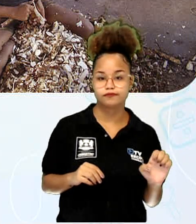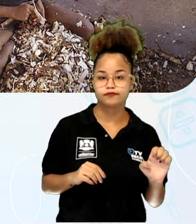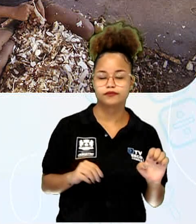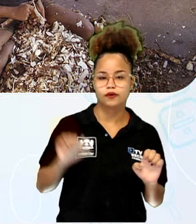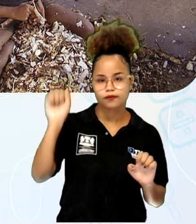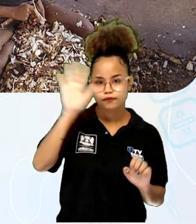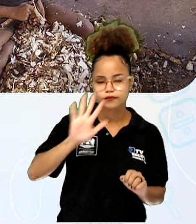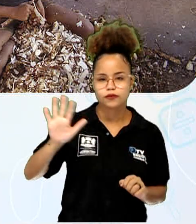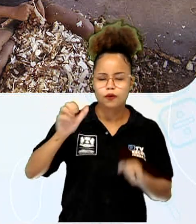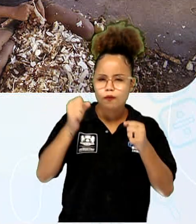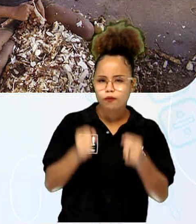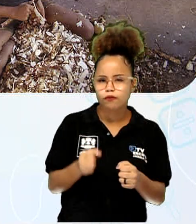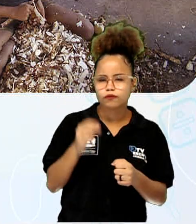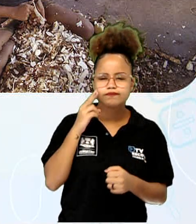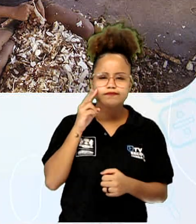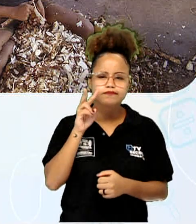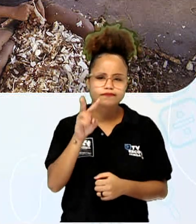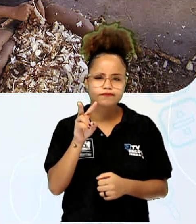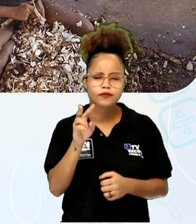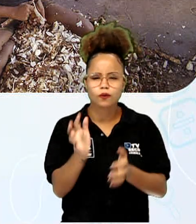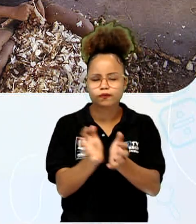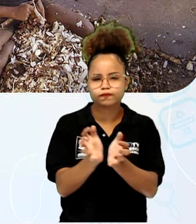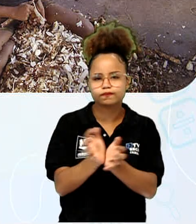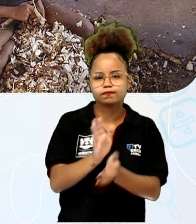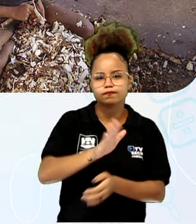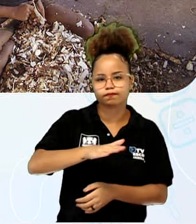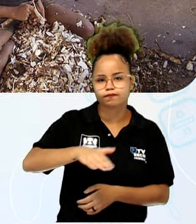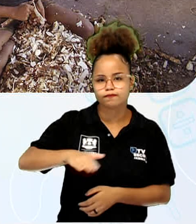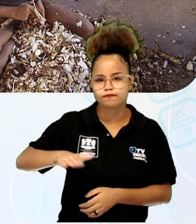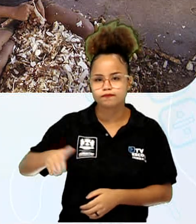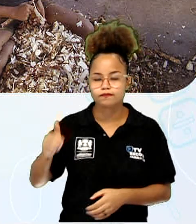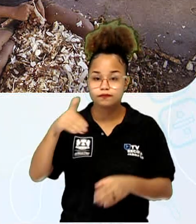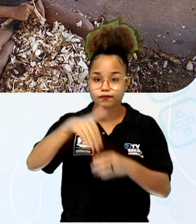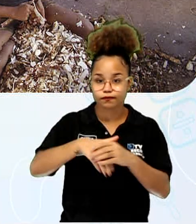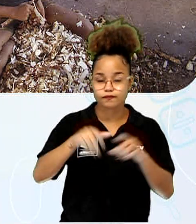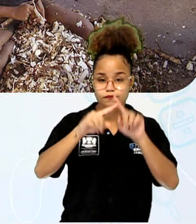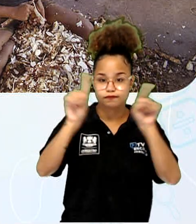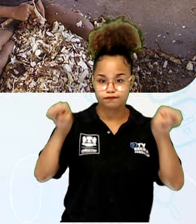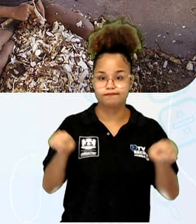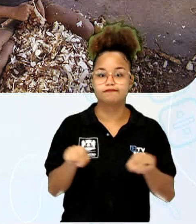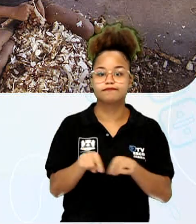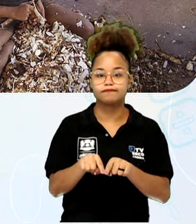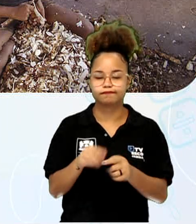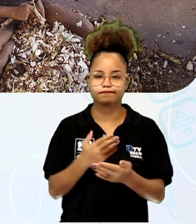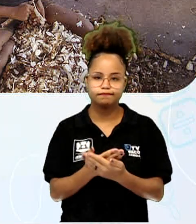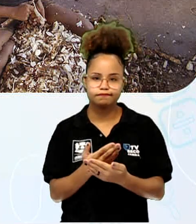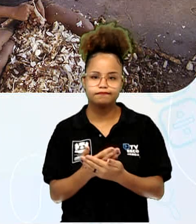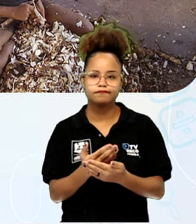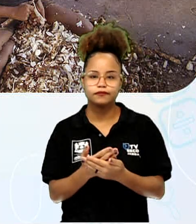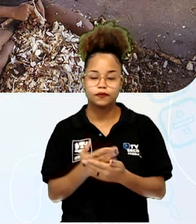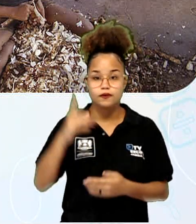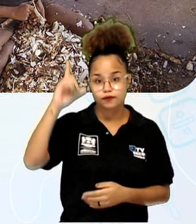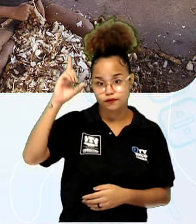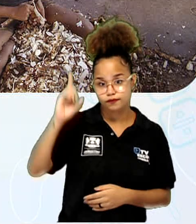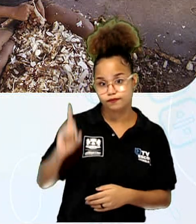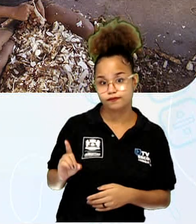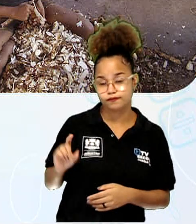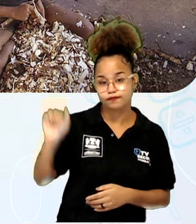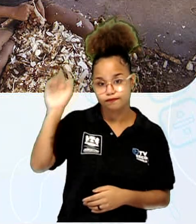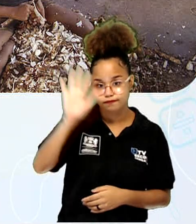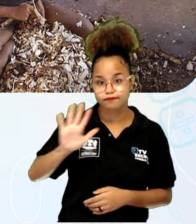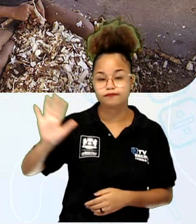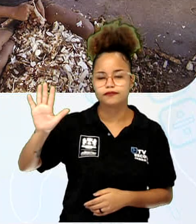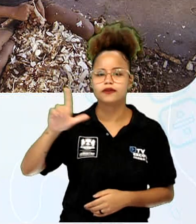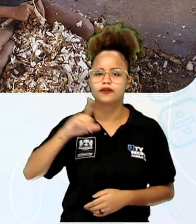podemos observar um grupo de crianças dentro de uma sala de aula e no seu lado direito da sua TV,